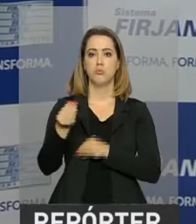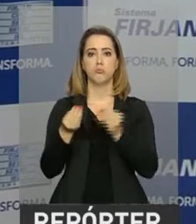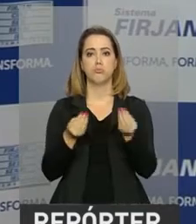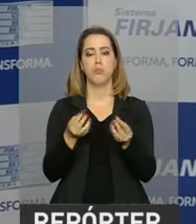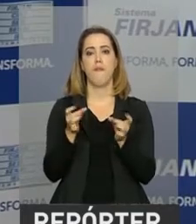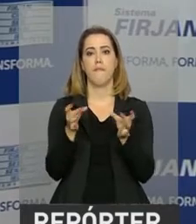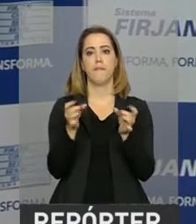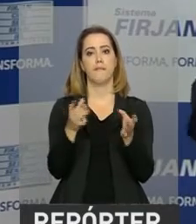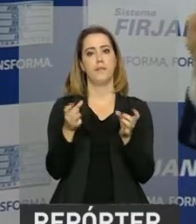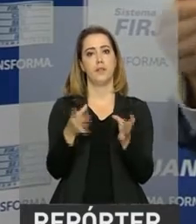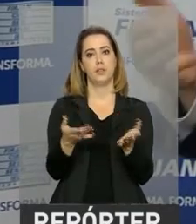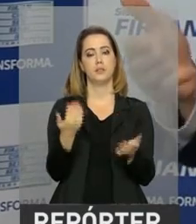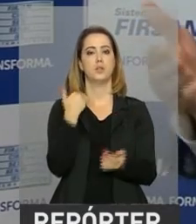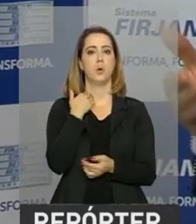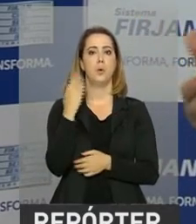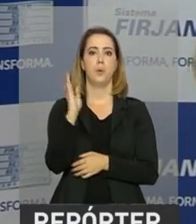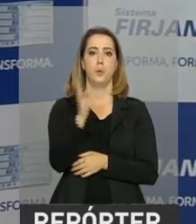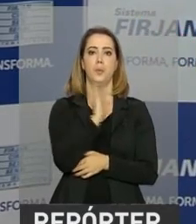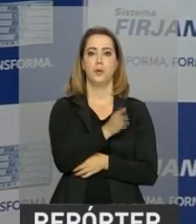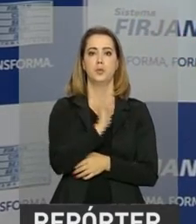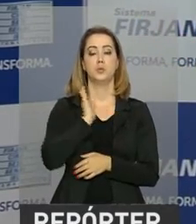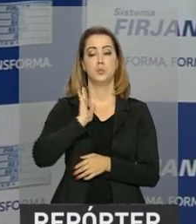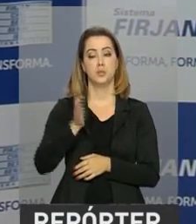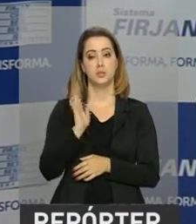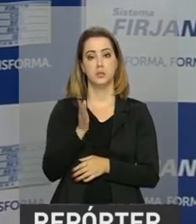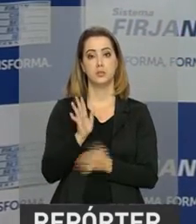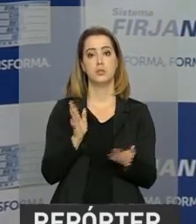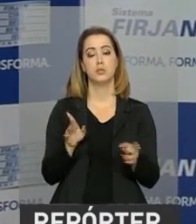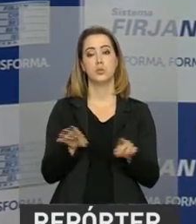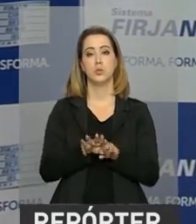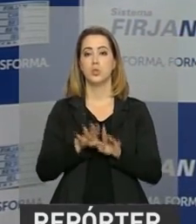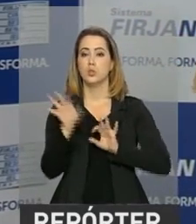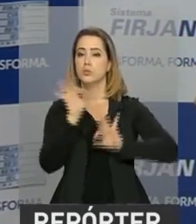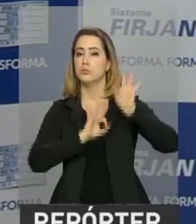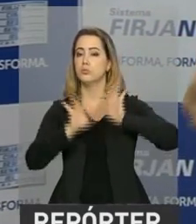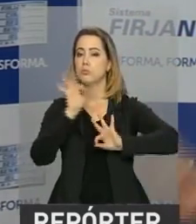próprio Banco do Brasil tem estado em contato direto com o banco, ele já estruturou uma operação dessa.